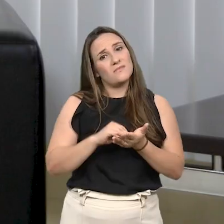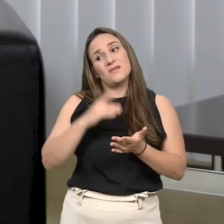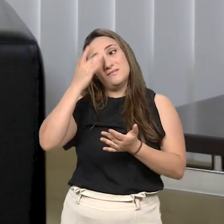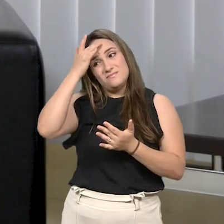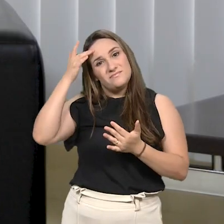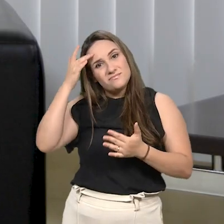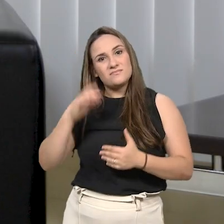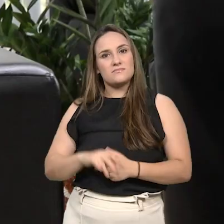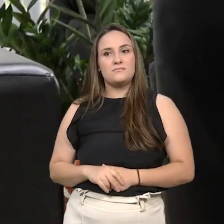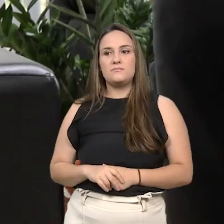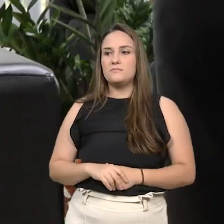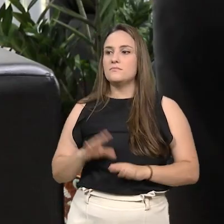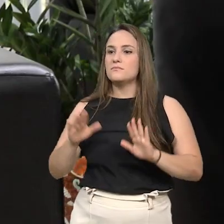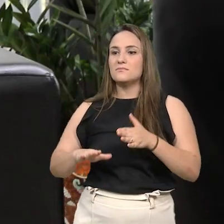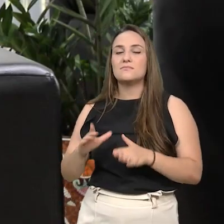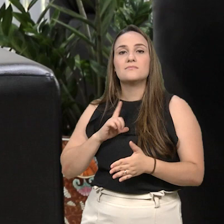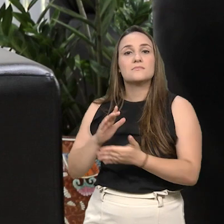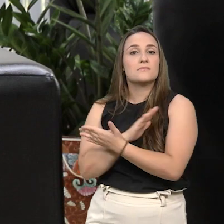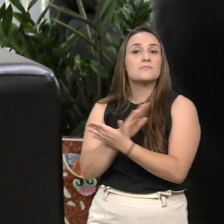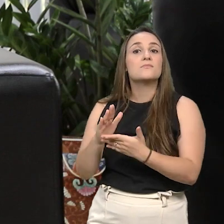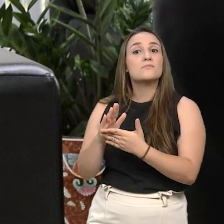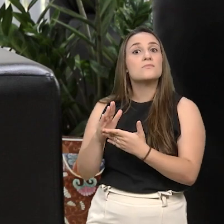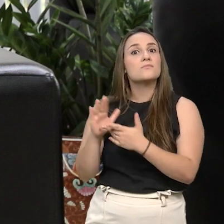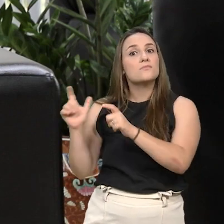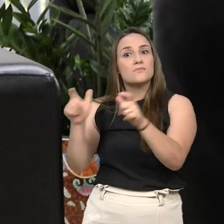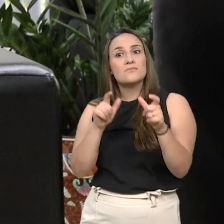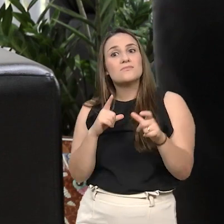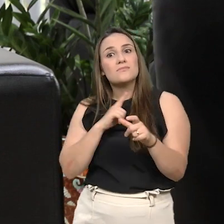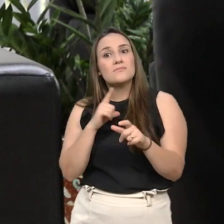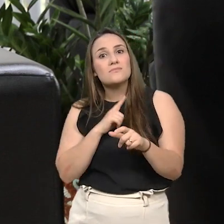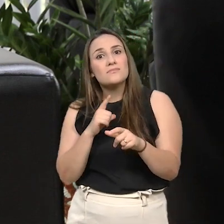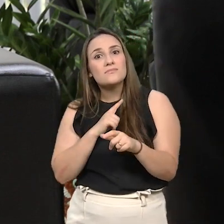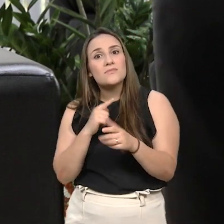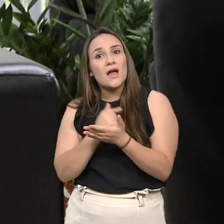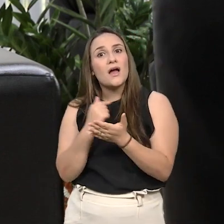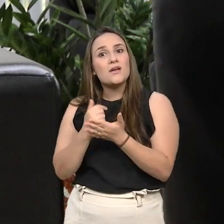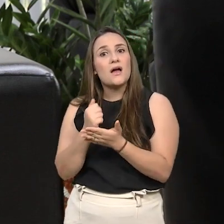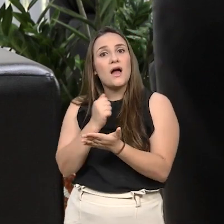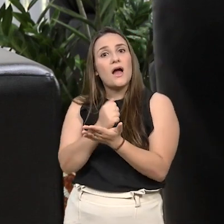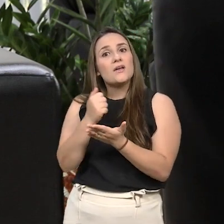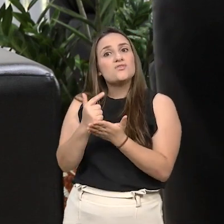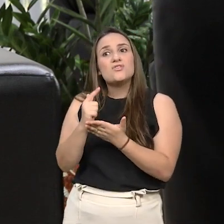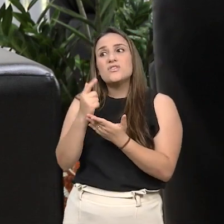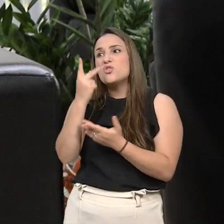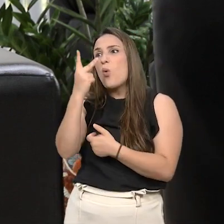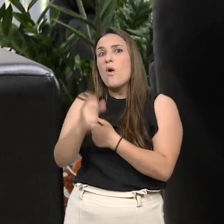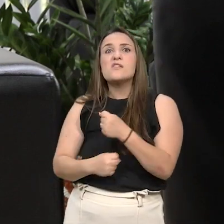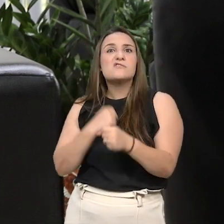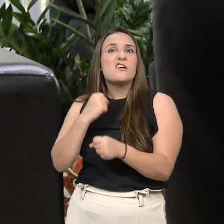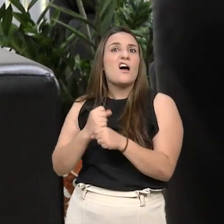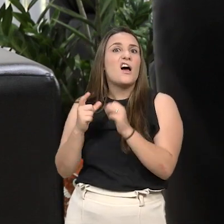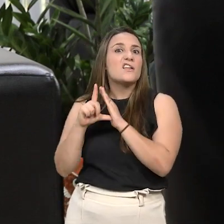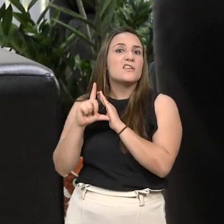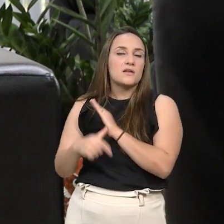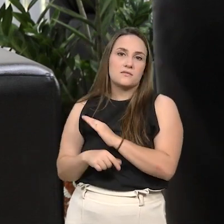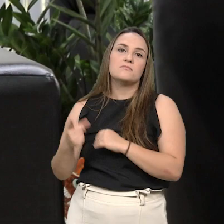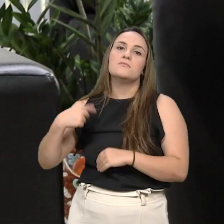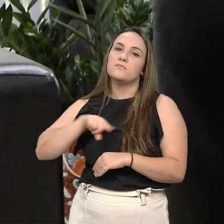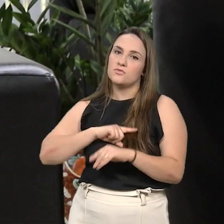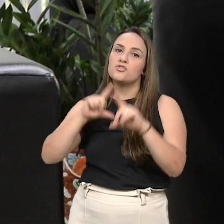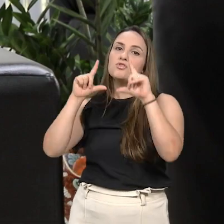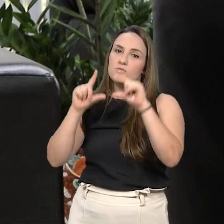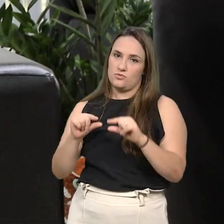disso, mas por falta de pessoas, estavam com expedientes há 2 anos, tínhamos lugares há 2 anos e meio com expediente atrasado, nós estamos reduzindo